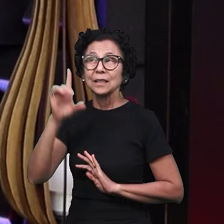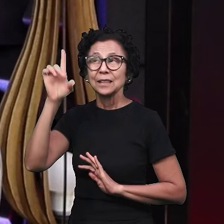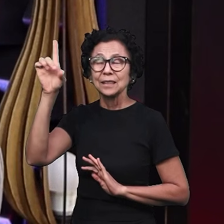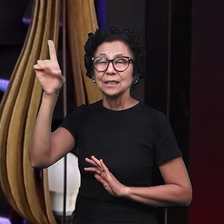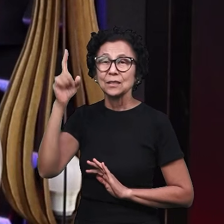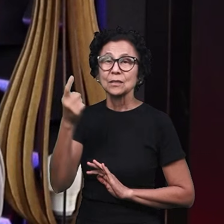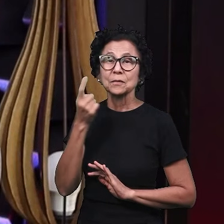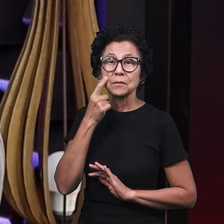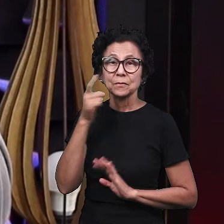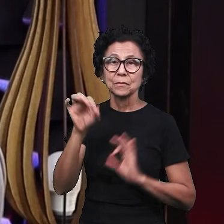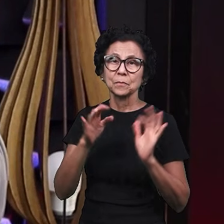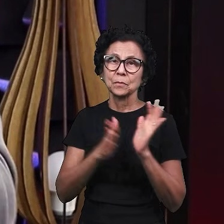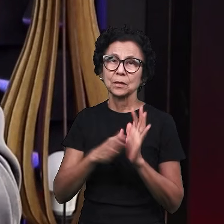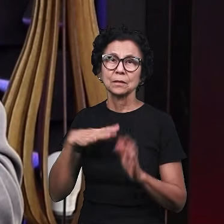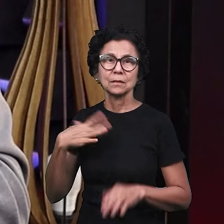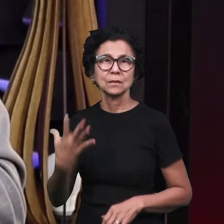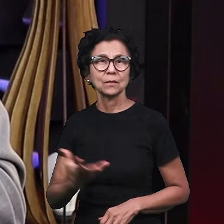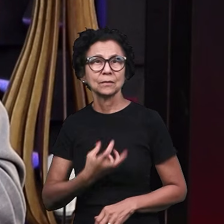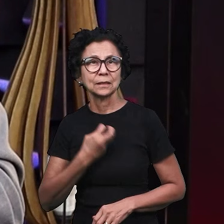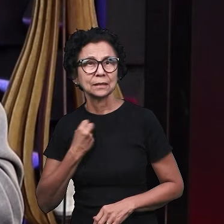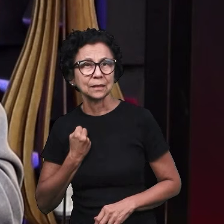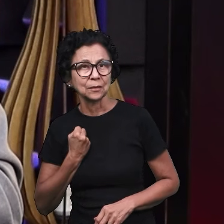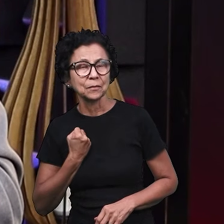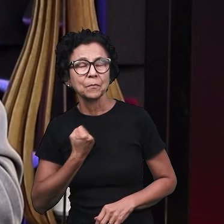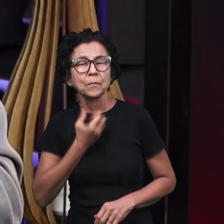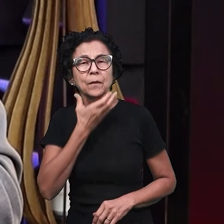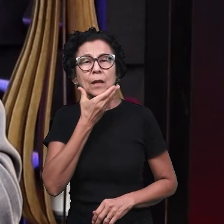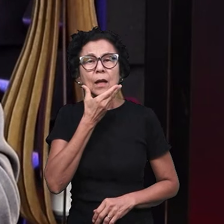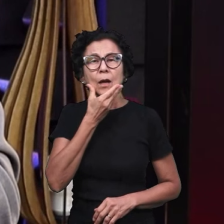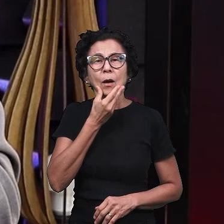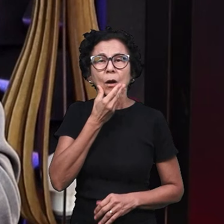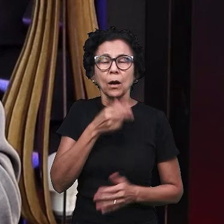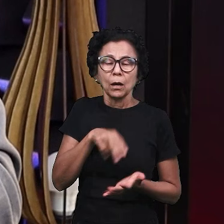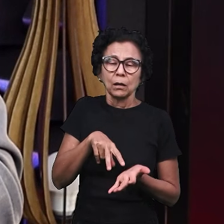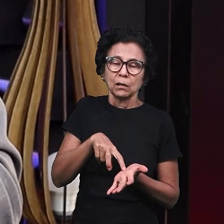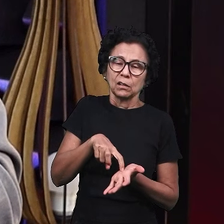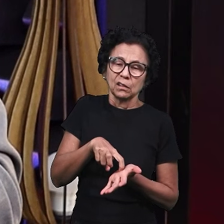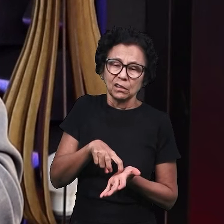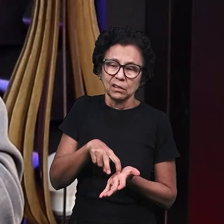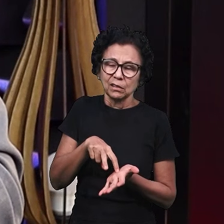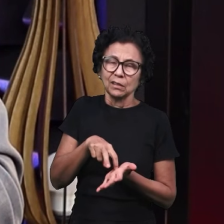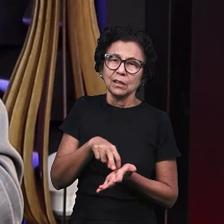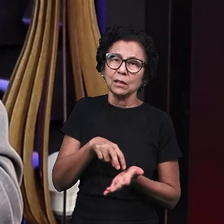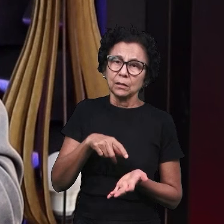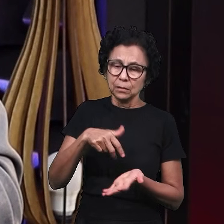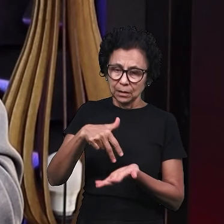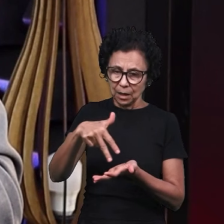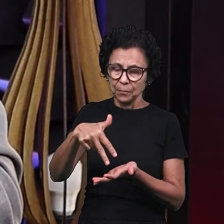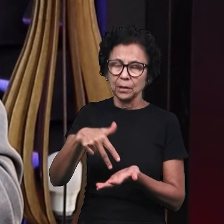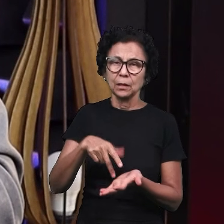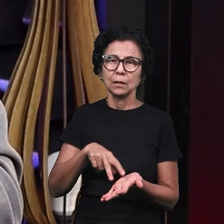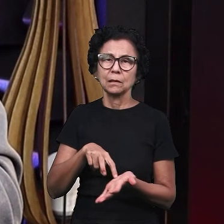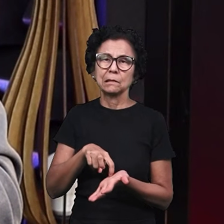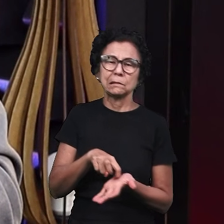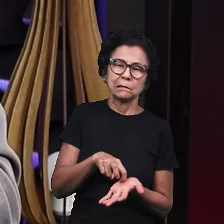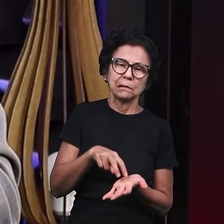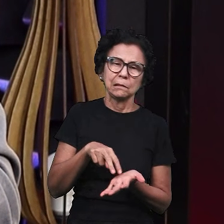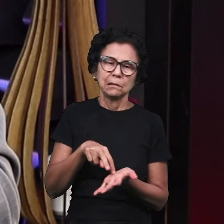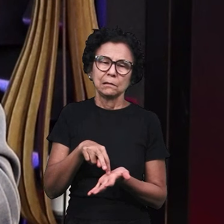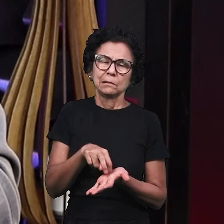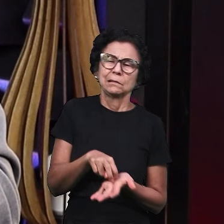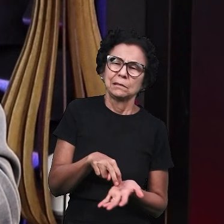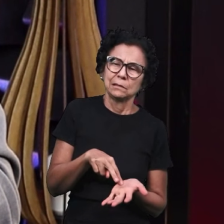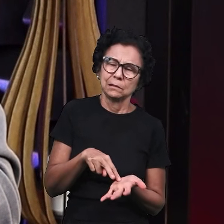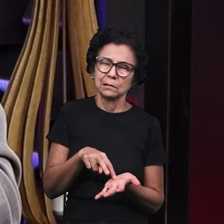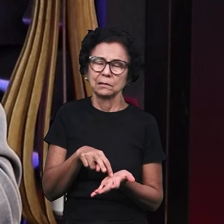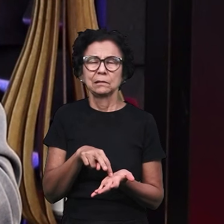você contemple esse tão grande projeto de salvação. O coxo, né, ele até caminha, mas ele